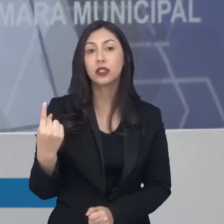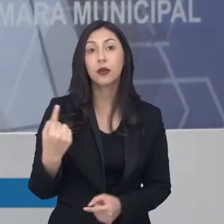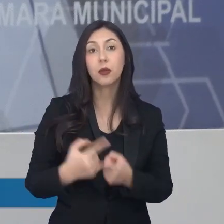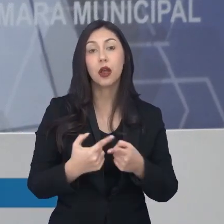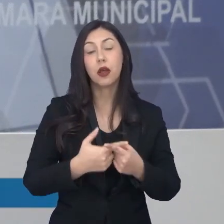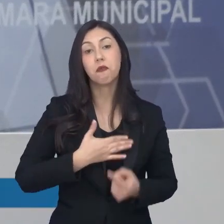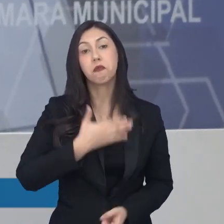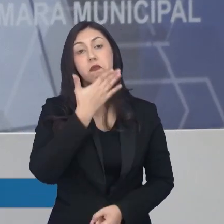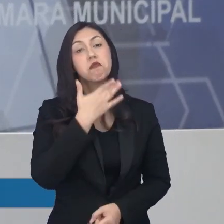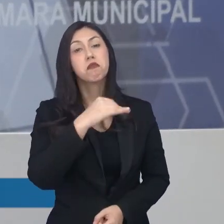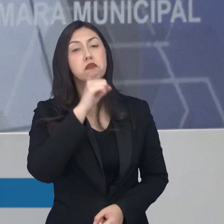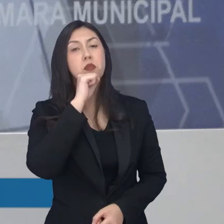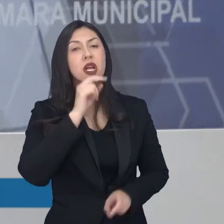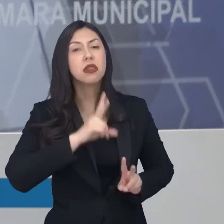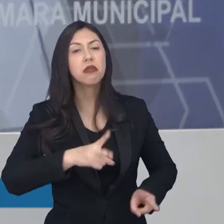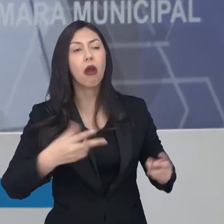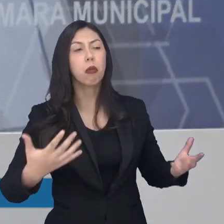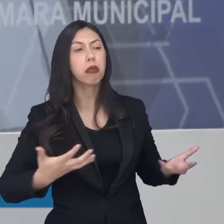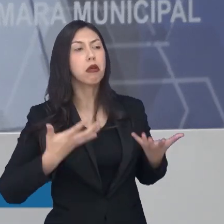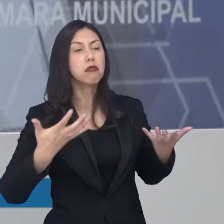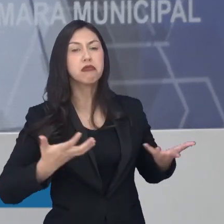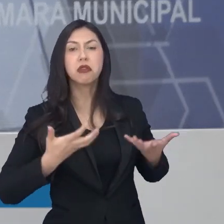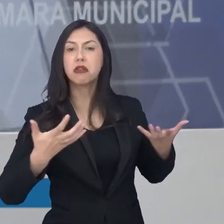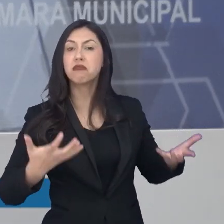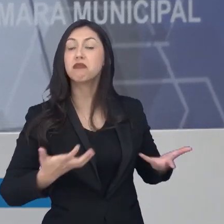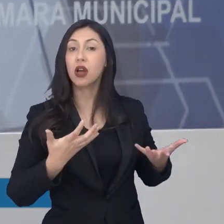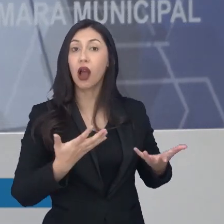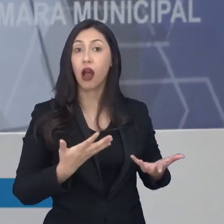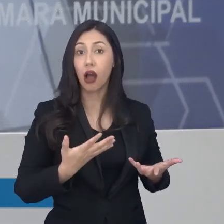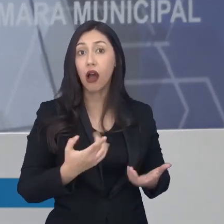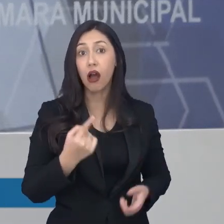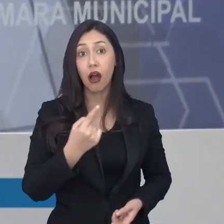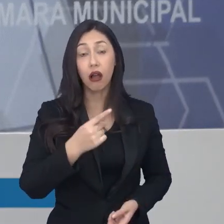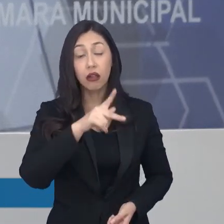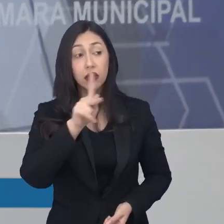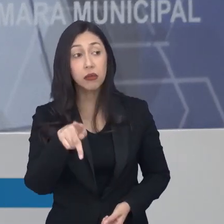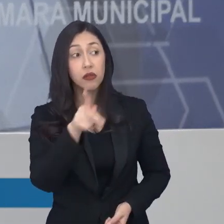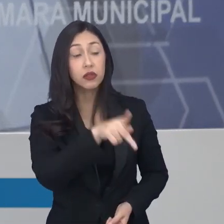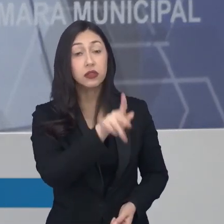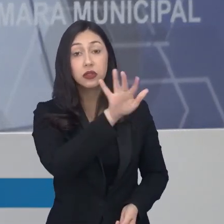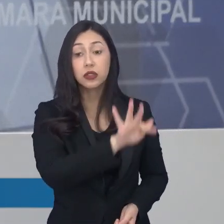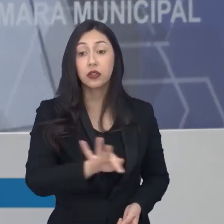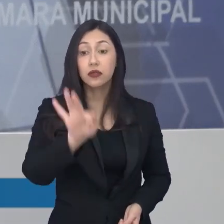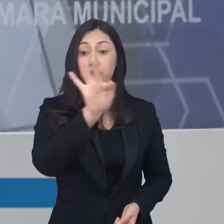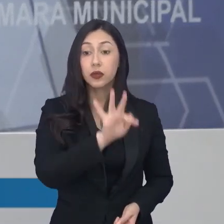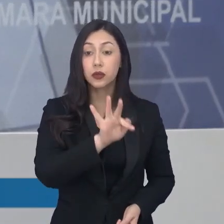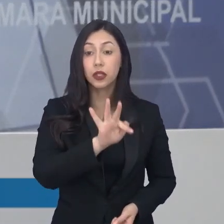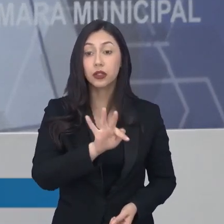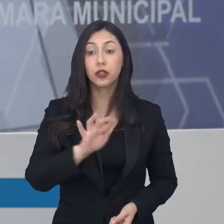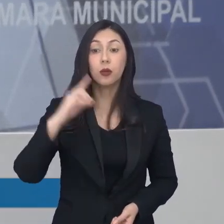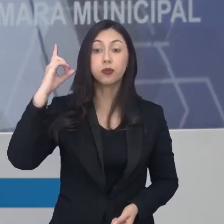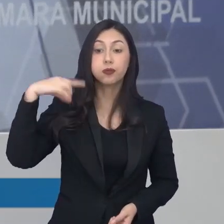pai, Clélio Marcondes, que, além de ter sido professor da nossa Faculdade de Direito,